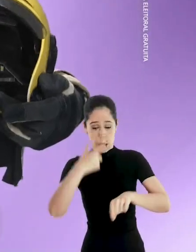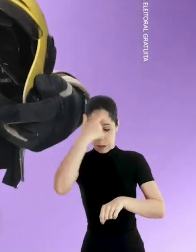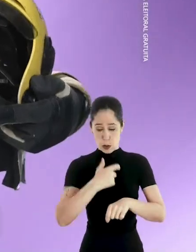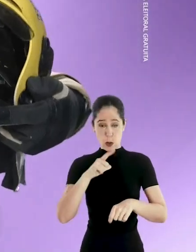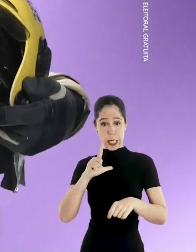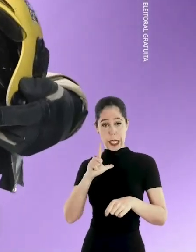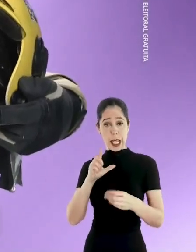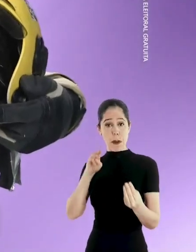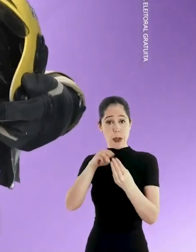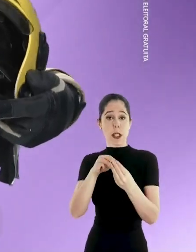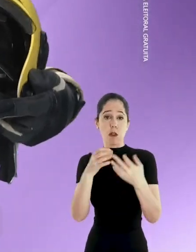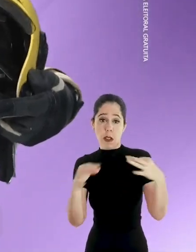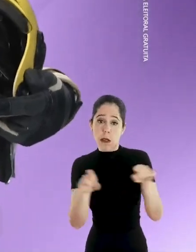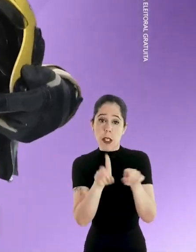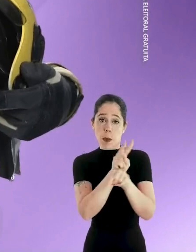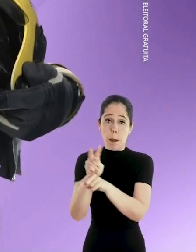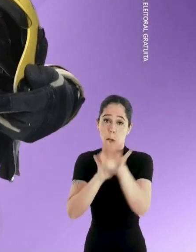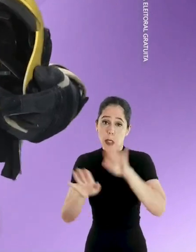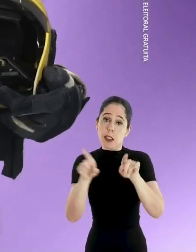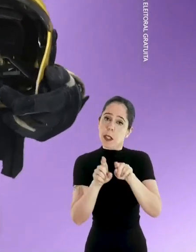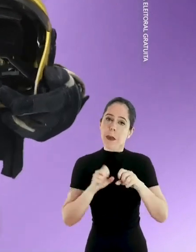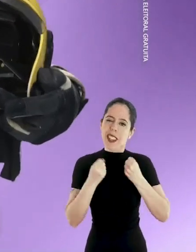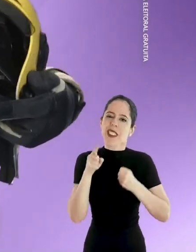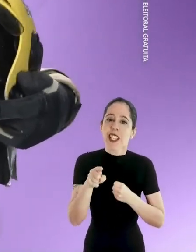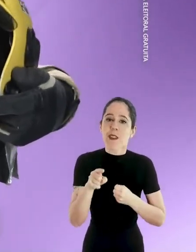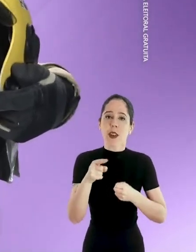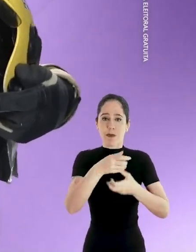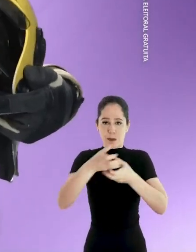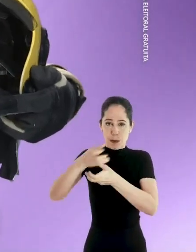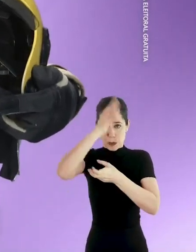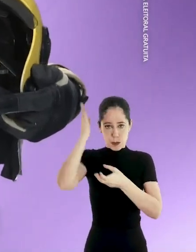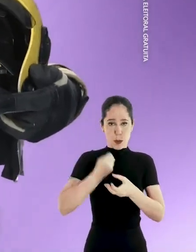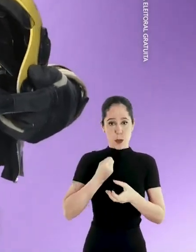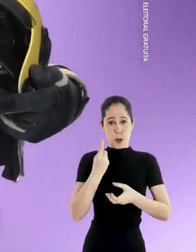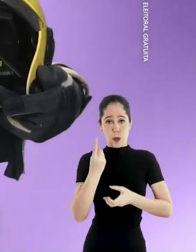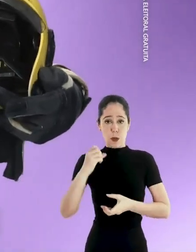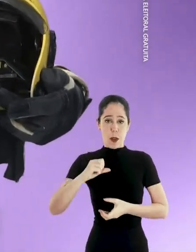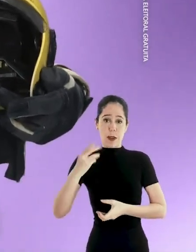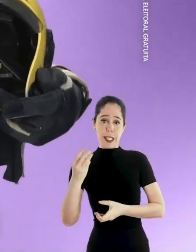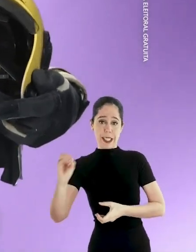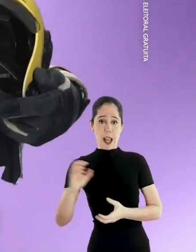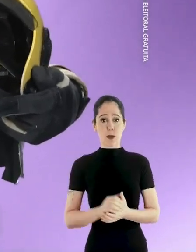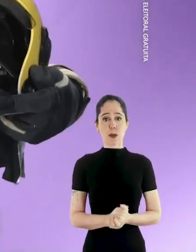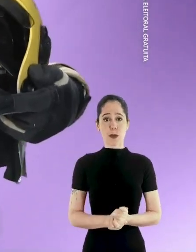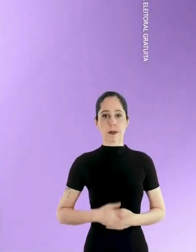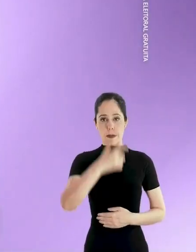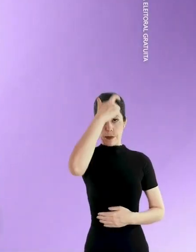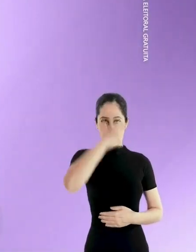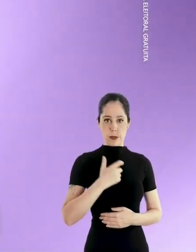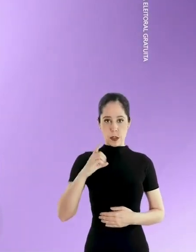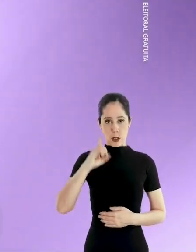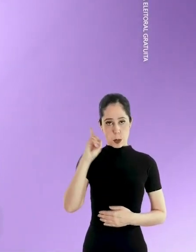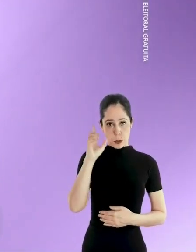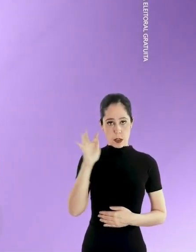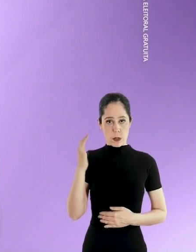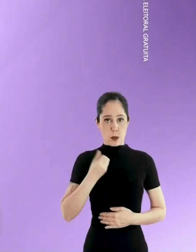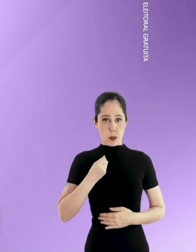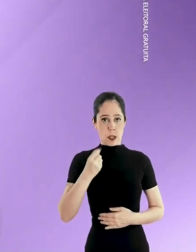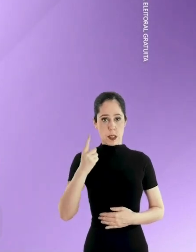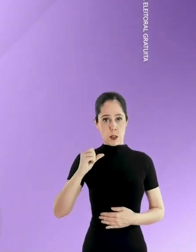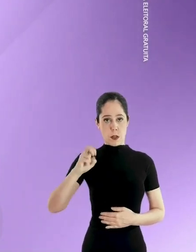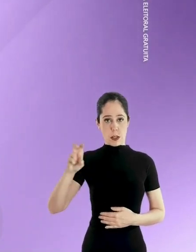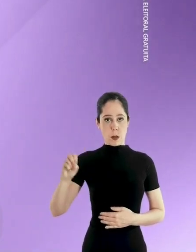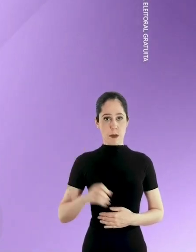Está na hora de quem tem a missão de salvar e proteger, também defender você. Bombeiro França, 1930. Paolo Cúcera,